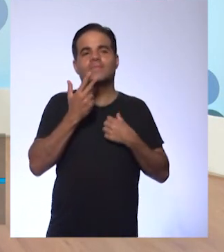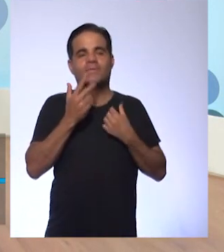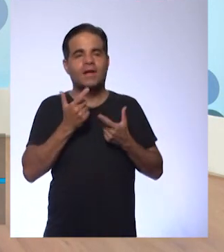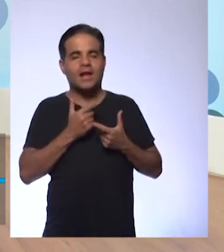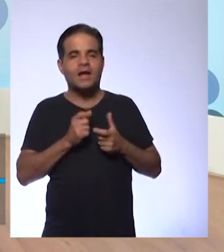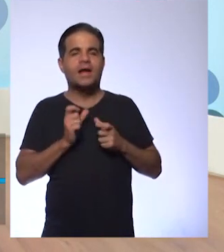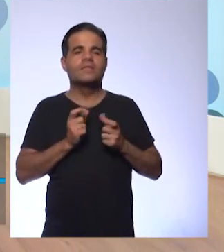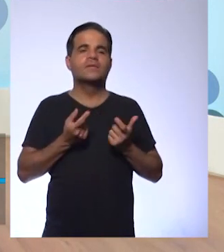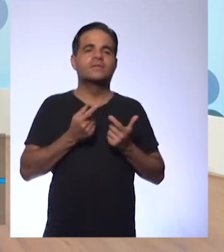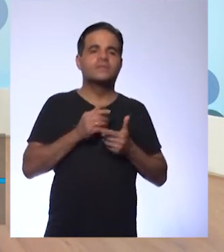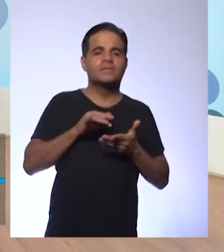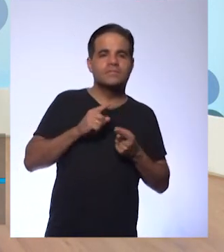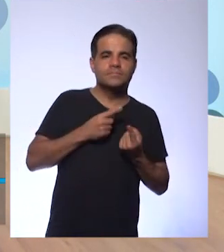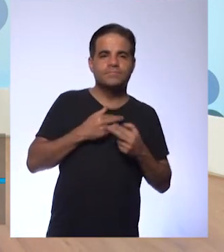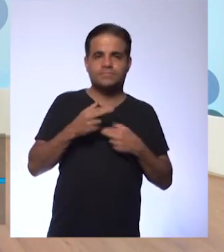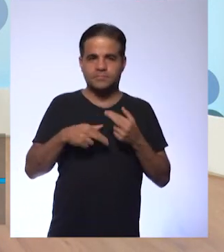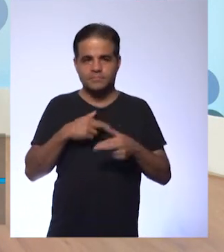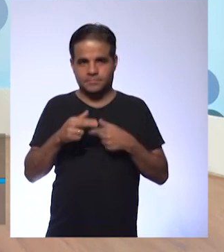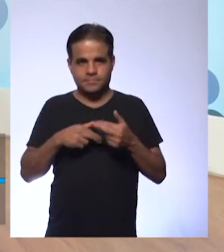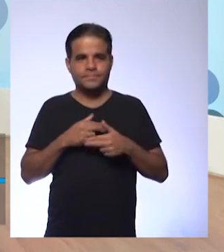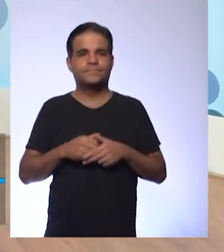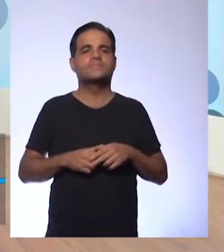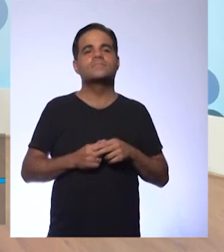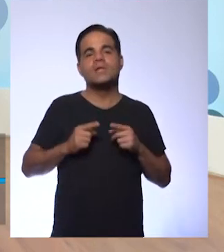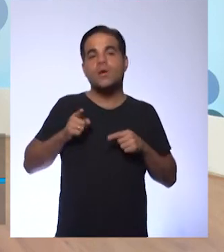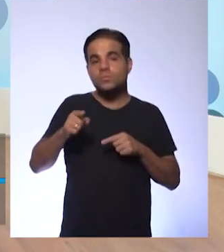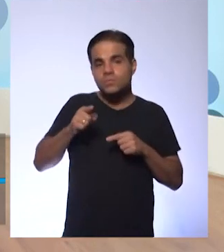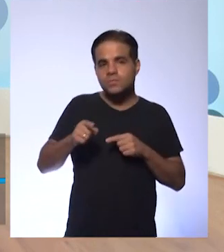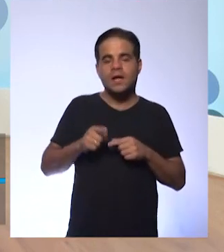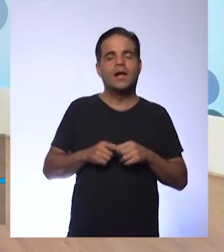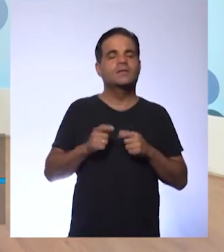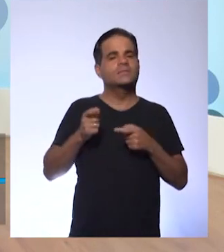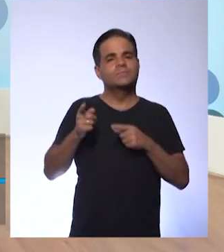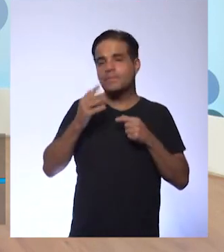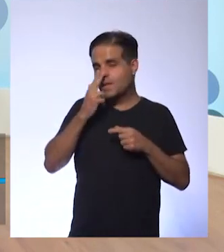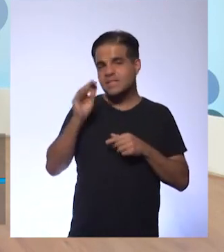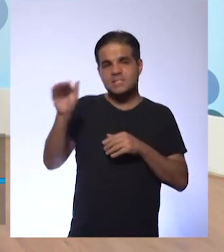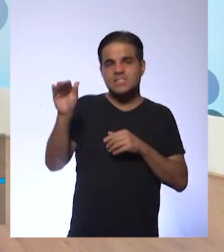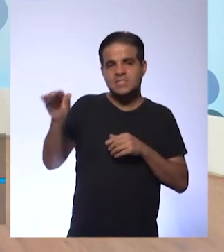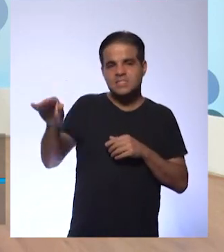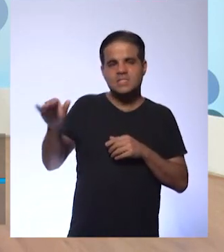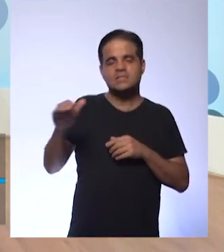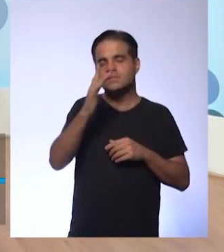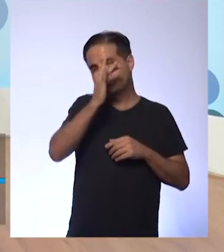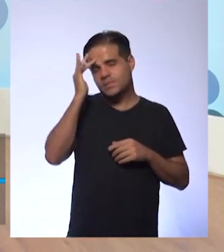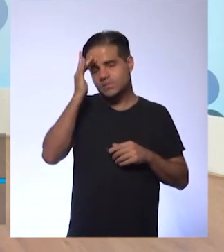dizer outra. Foi Na isso verdade, que a aconteceu? cutucada está no poema inteiro, né? É